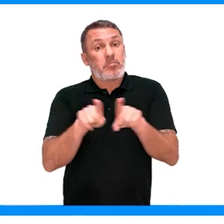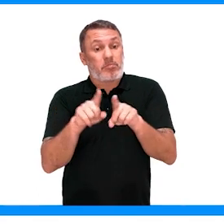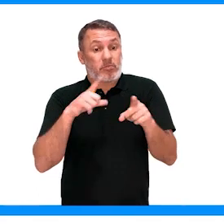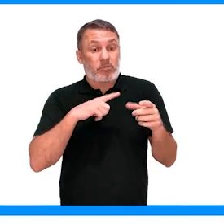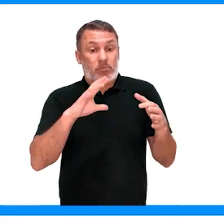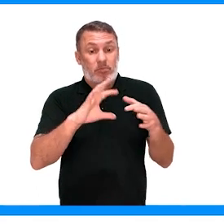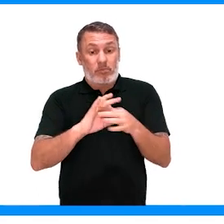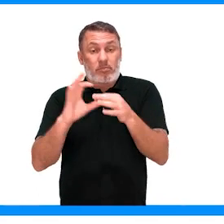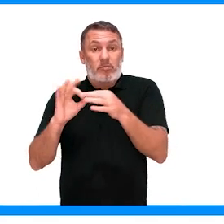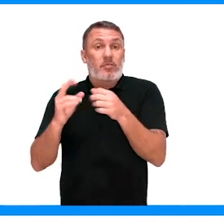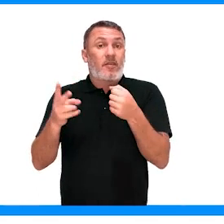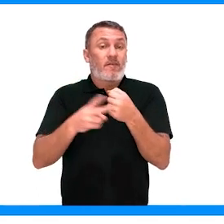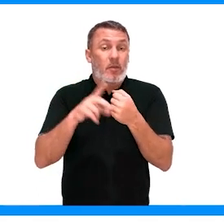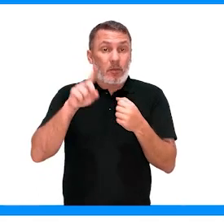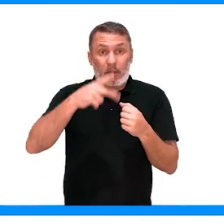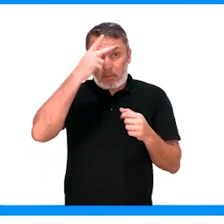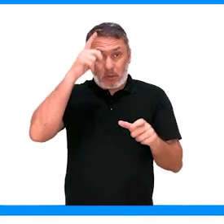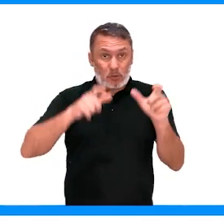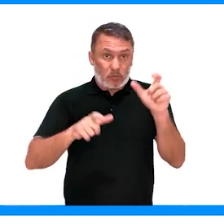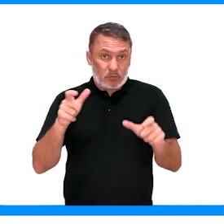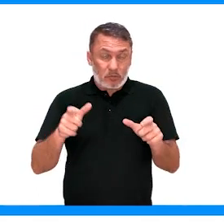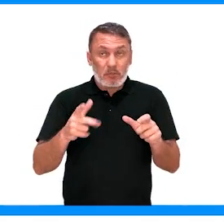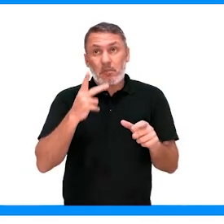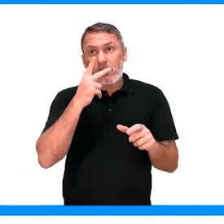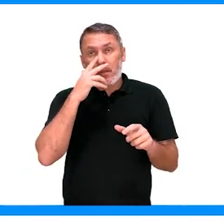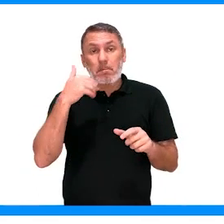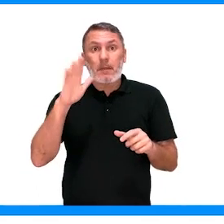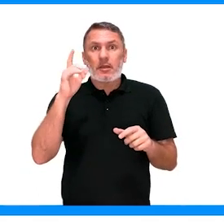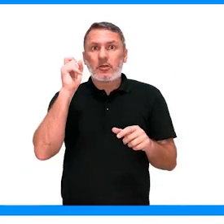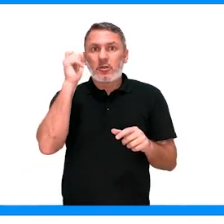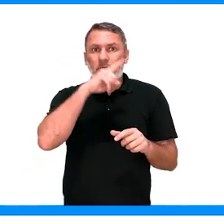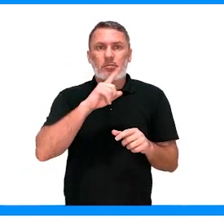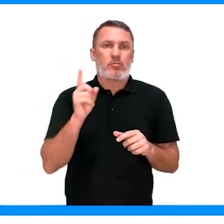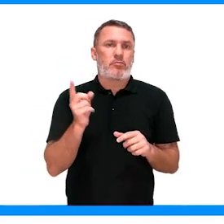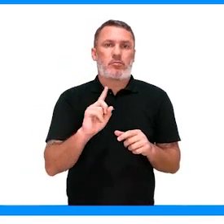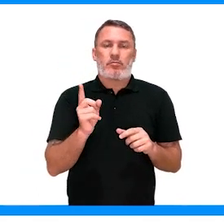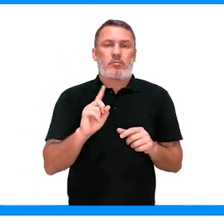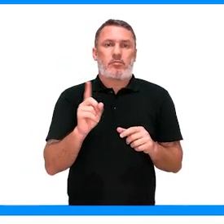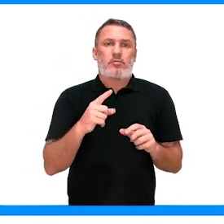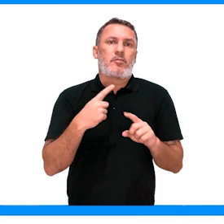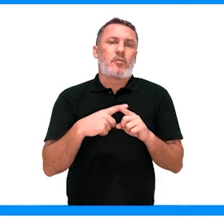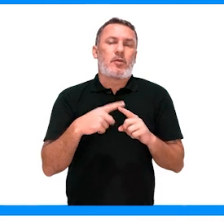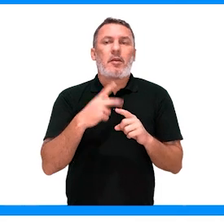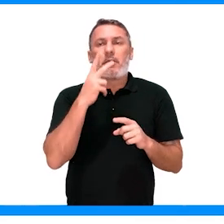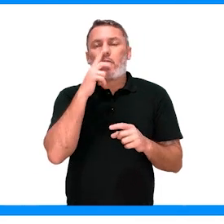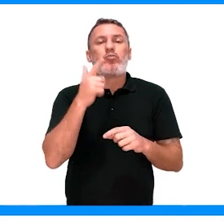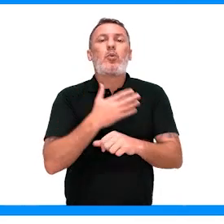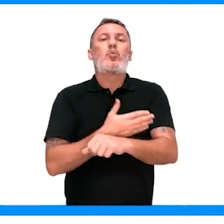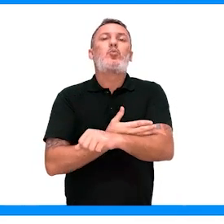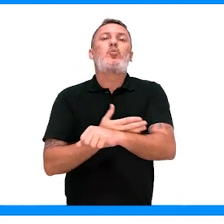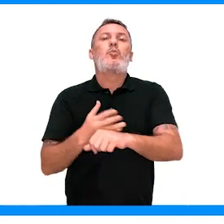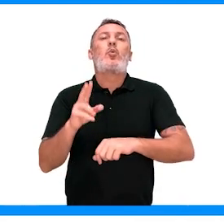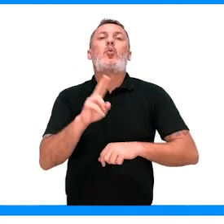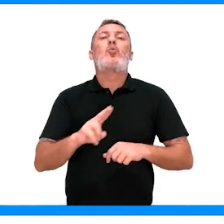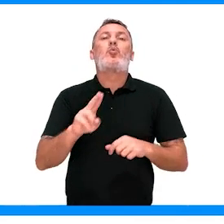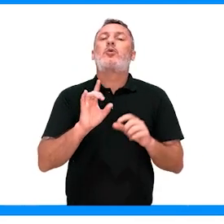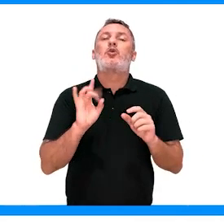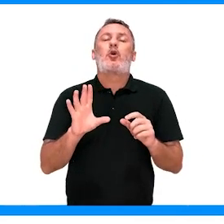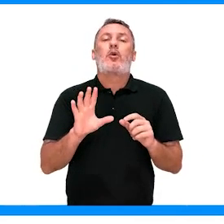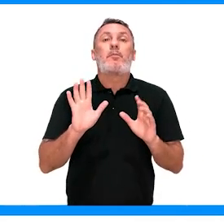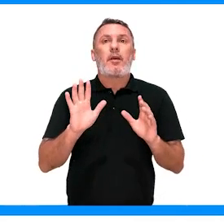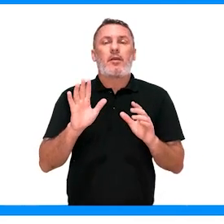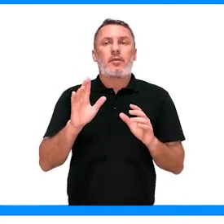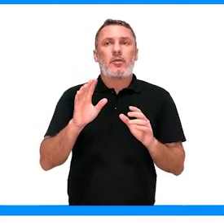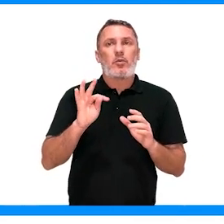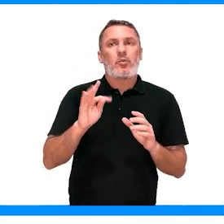os verbos nessas pessoas. Parece que é mais difícil, não é, é só porque nós não temos o costume de usar. Mas para